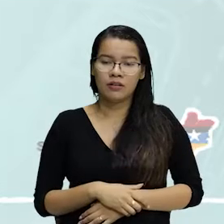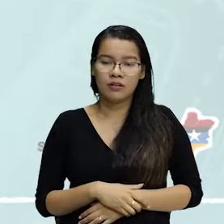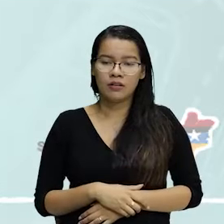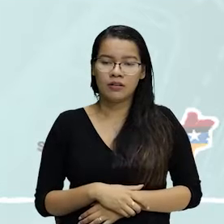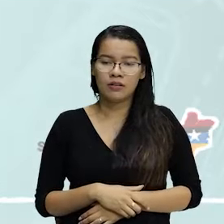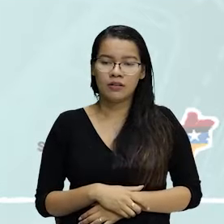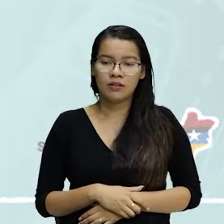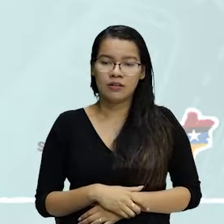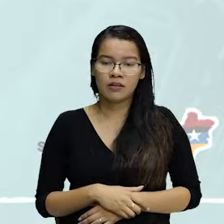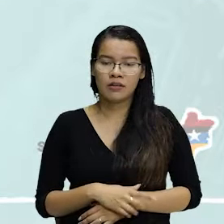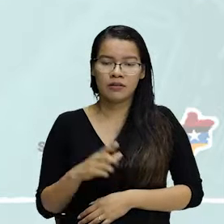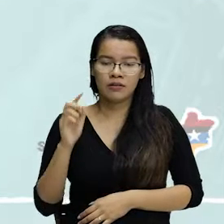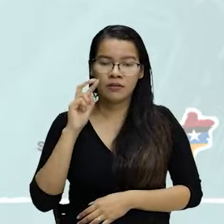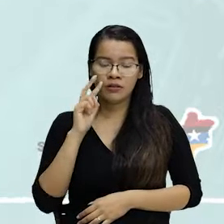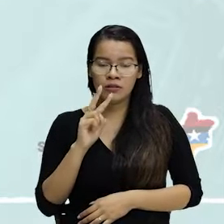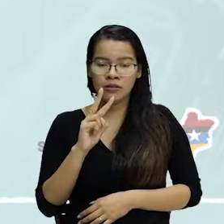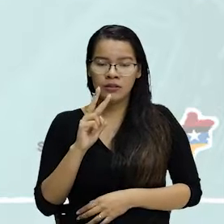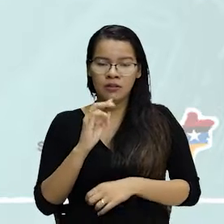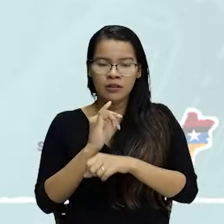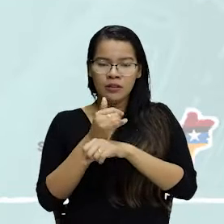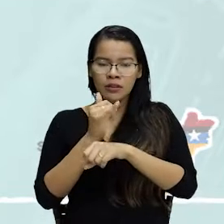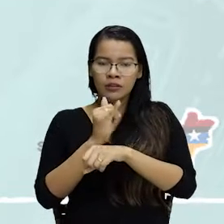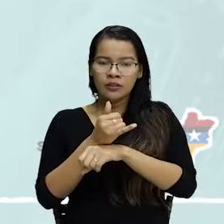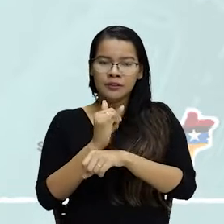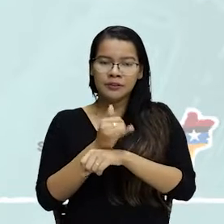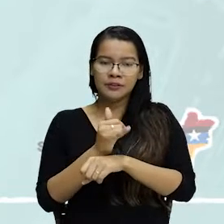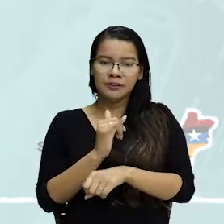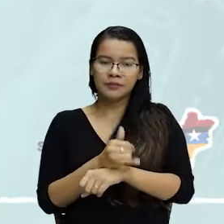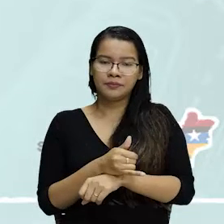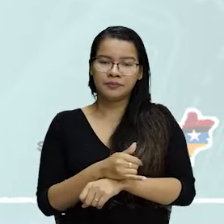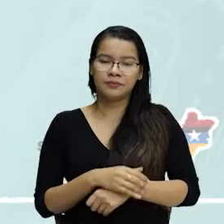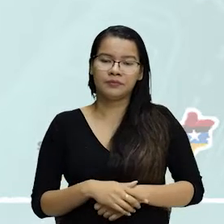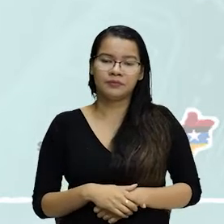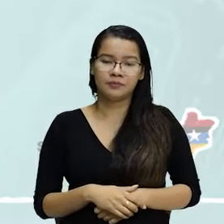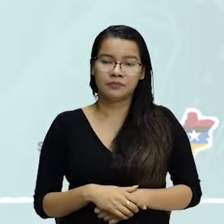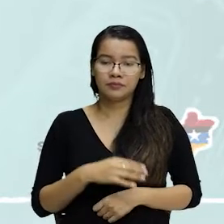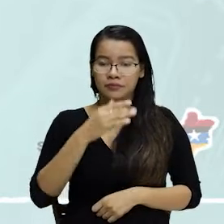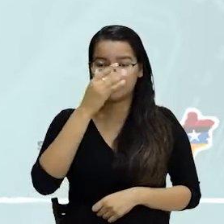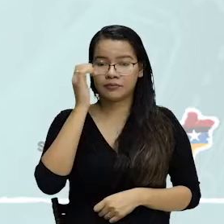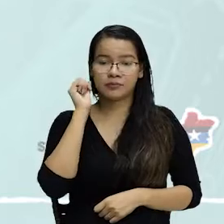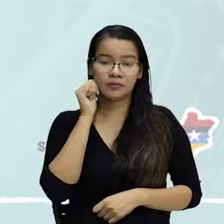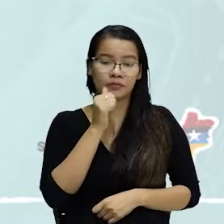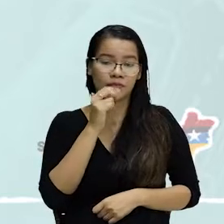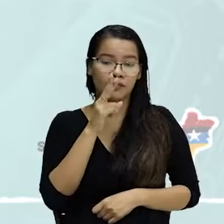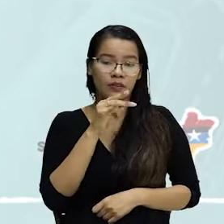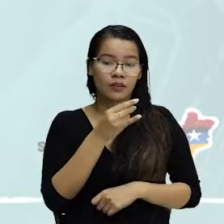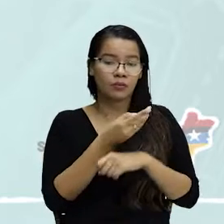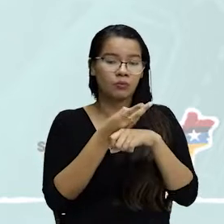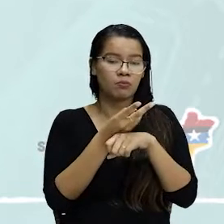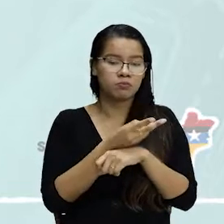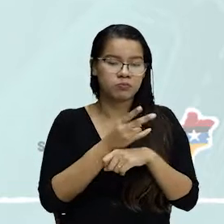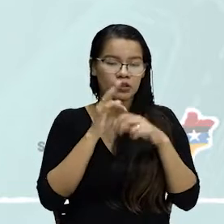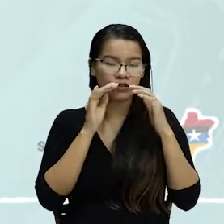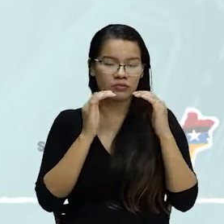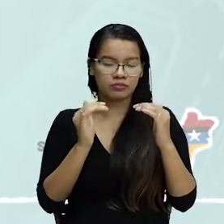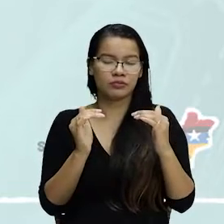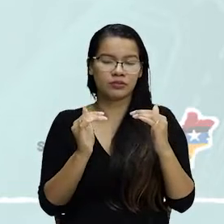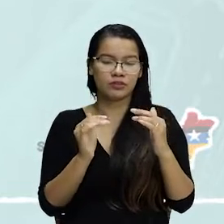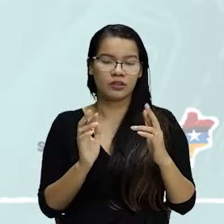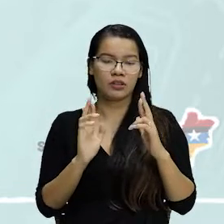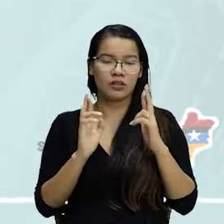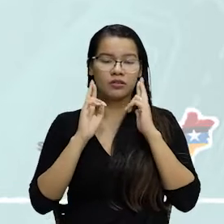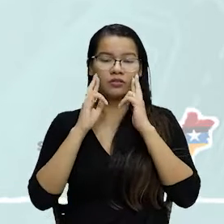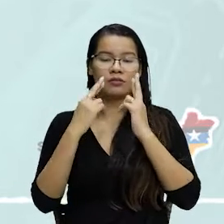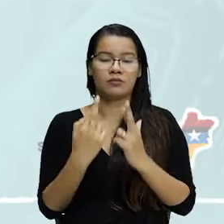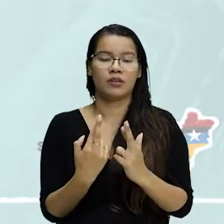maravilhoso, você encontra no YouTube, onde Antígona é essa mulher que vai em busca de respeito num período onde as mulheres não tinham respeito, onde esta mulher questiona